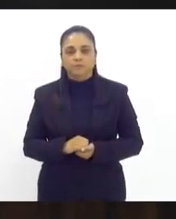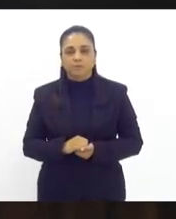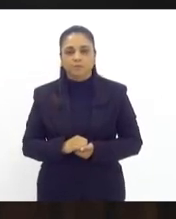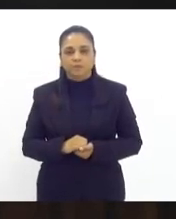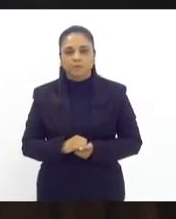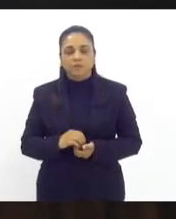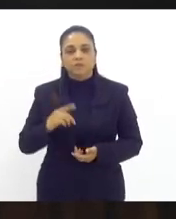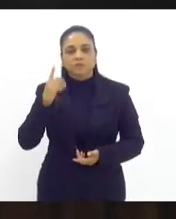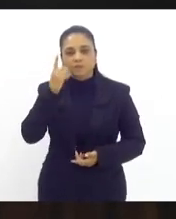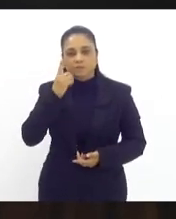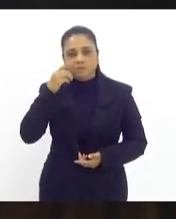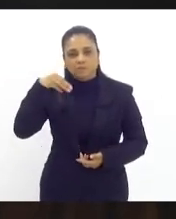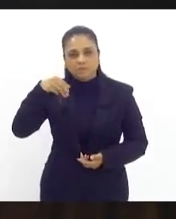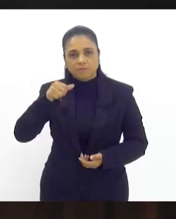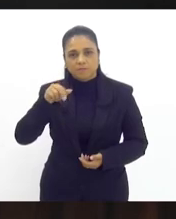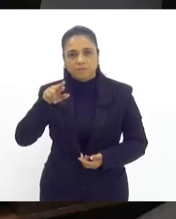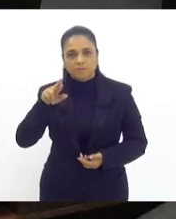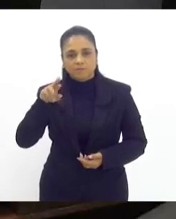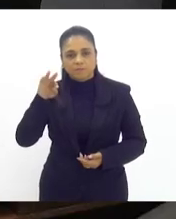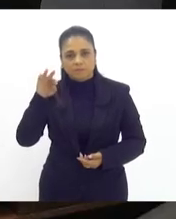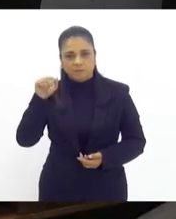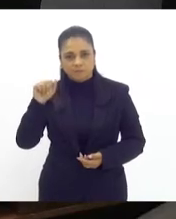deputada Marta Rocha